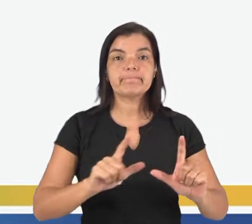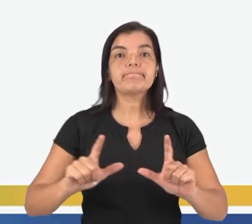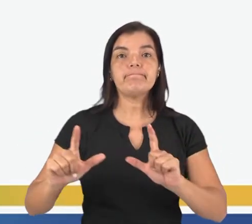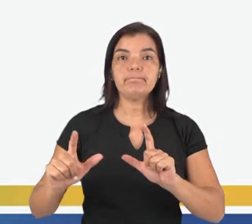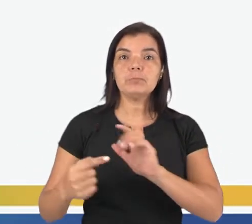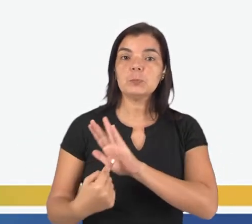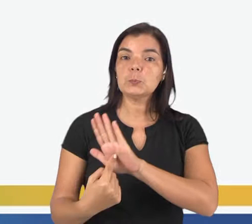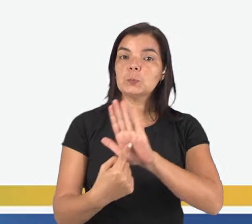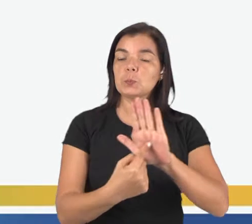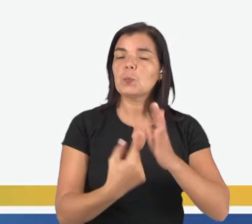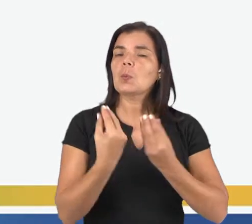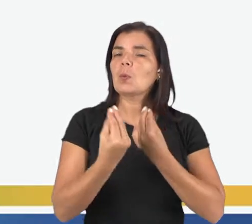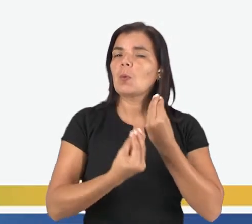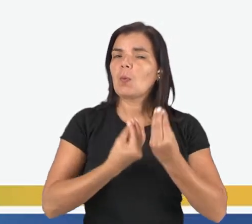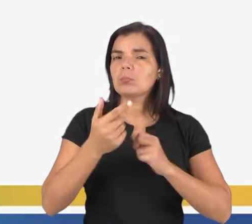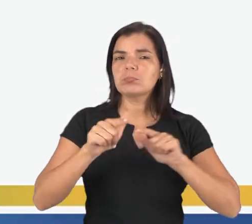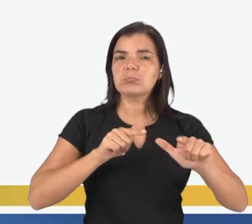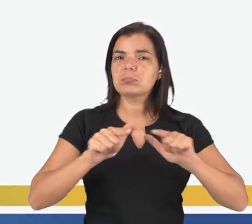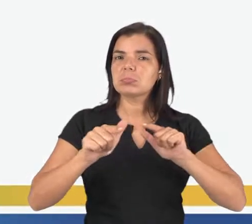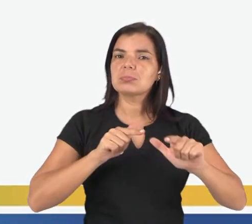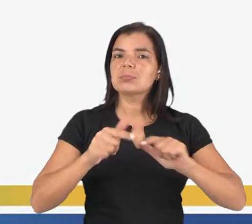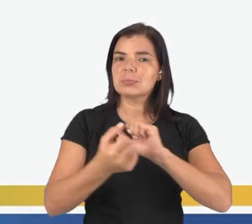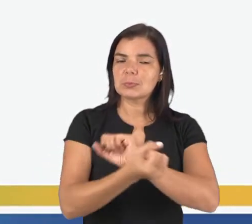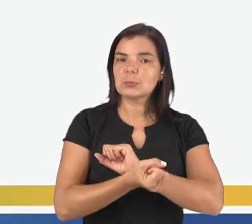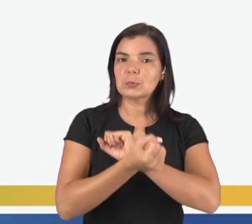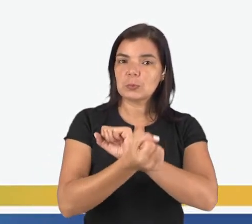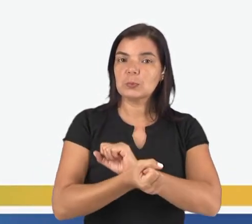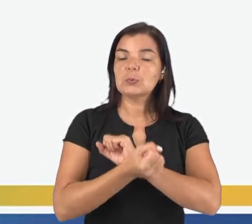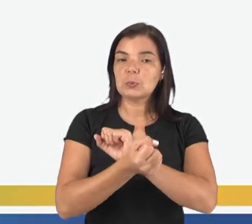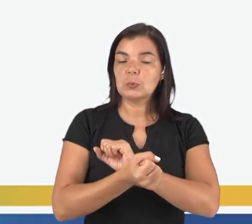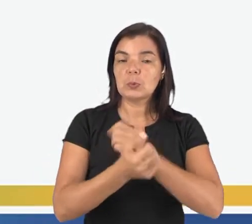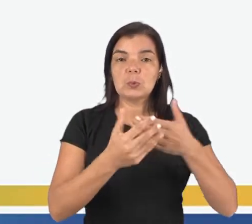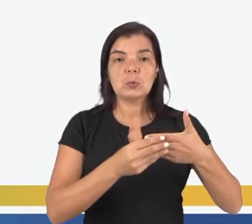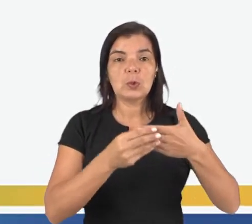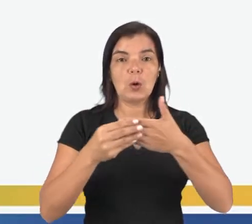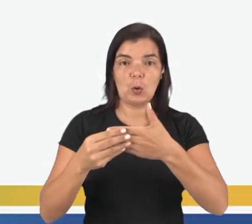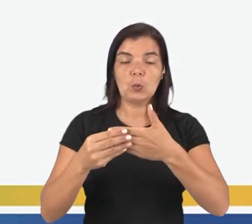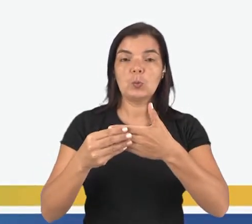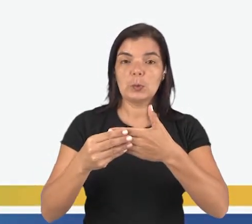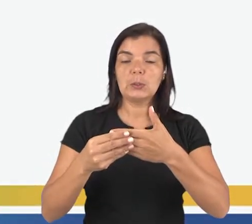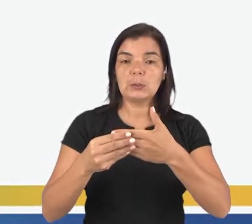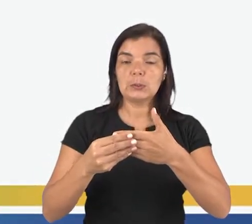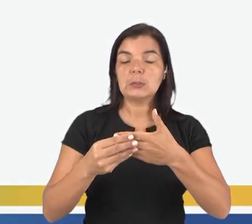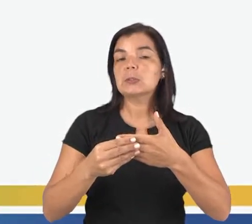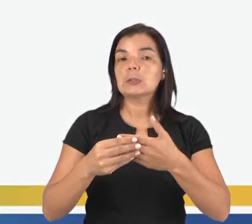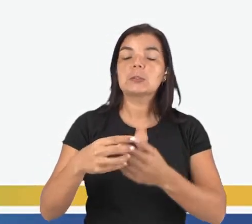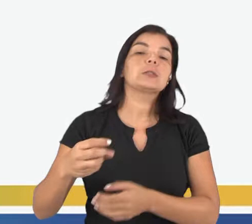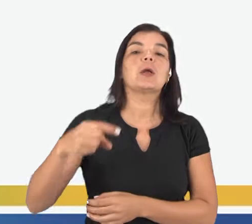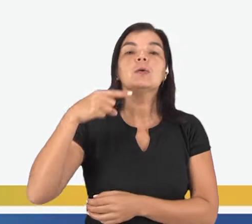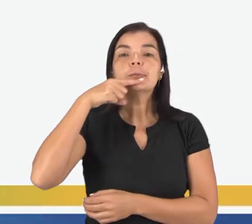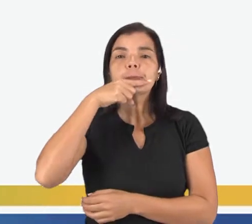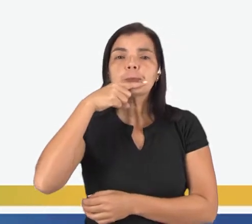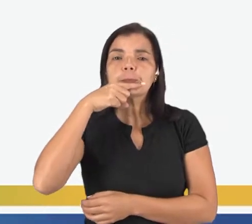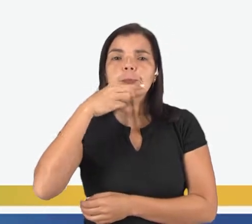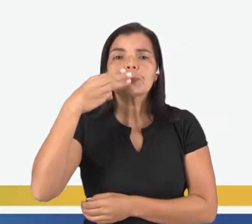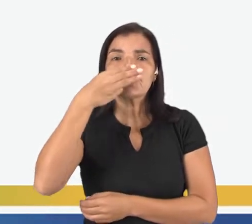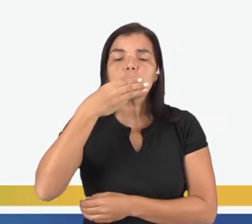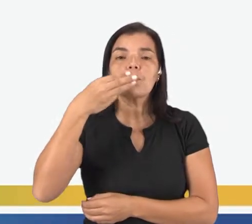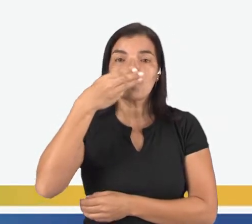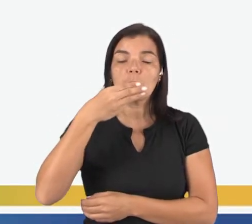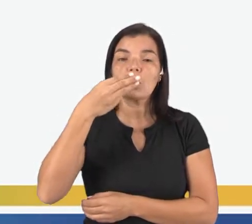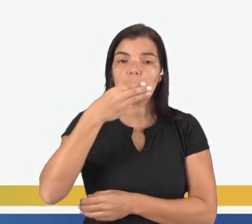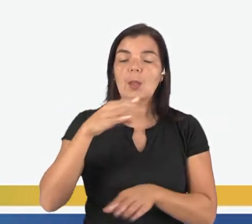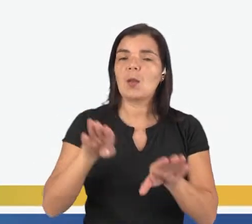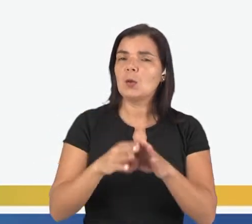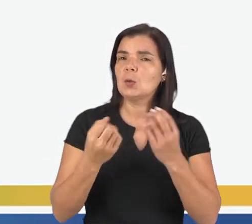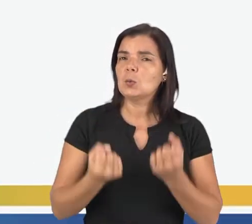que mostra como era o trabalho deles, né, que eles levavam cana-de-açúcar e essas